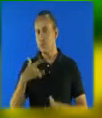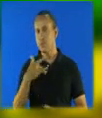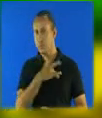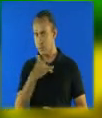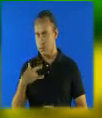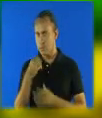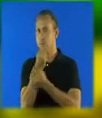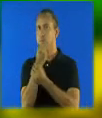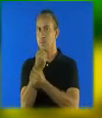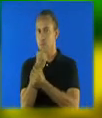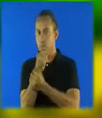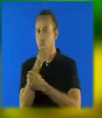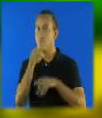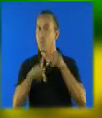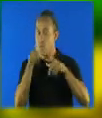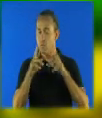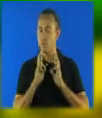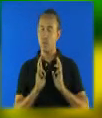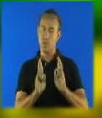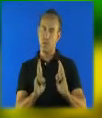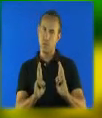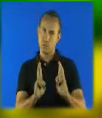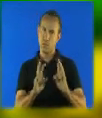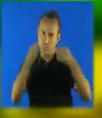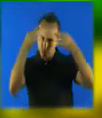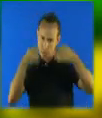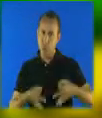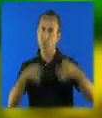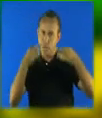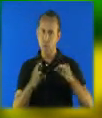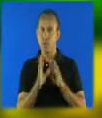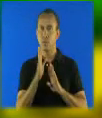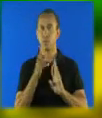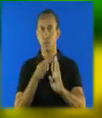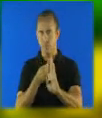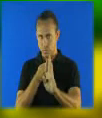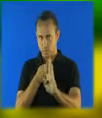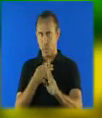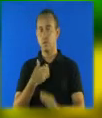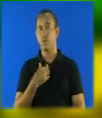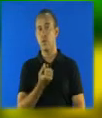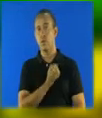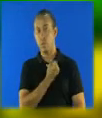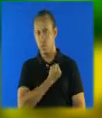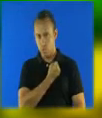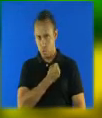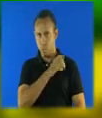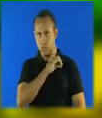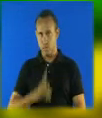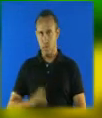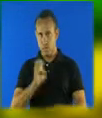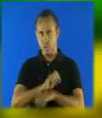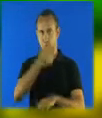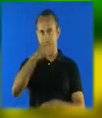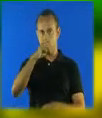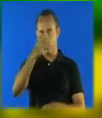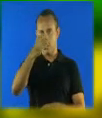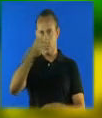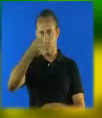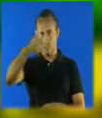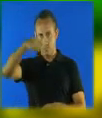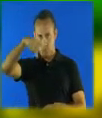educação, saúde e segurança. O povo merece respeito e honestidade de seus representantes. Orlando Júnior, deputado estadual